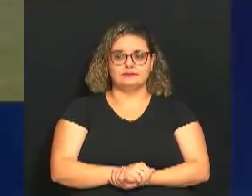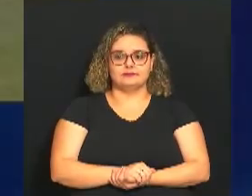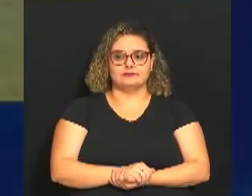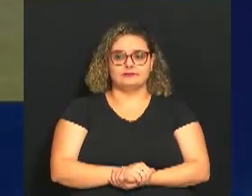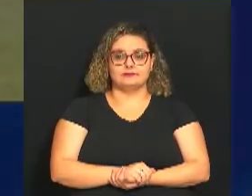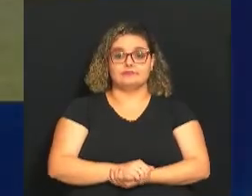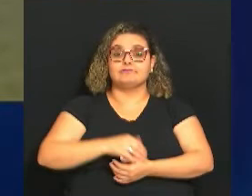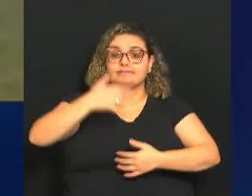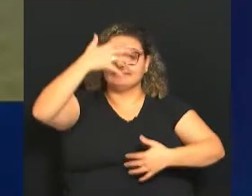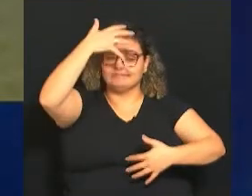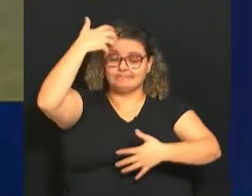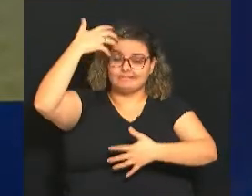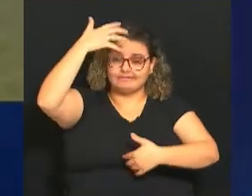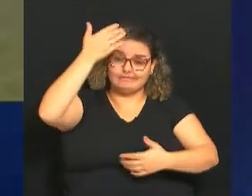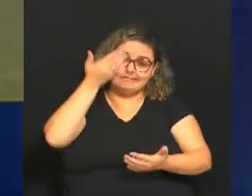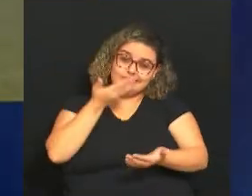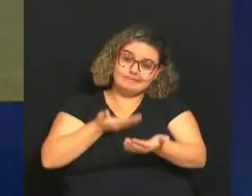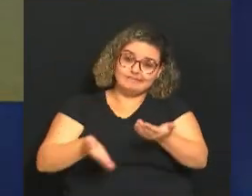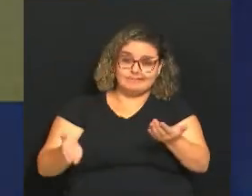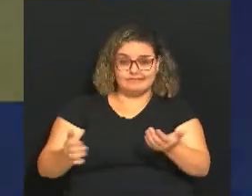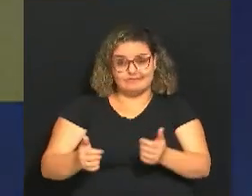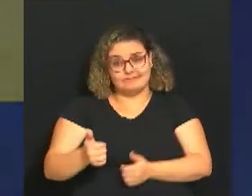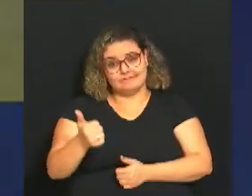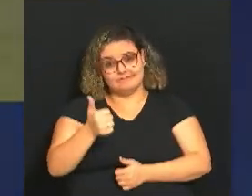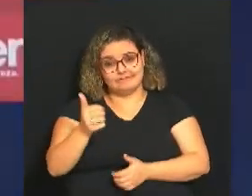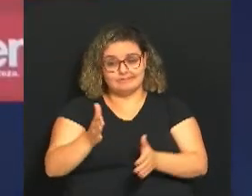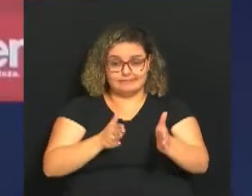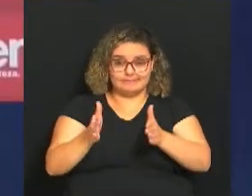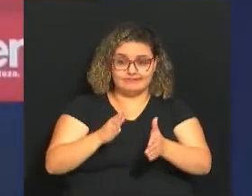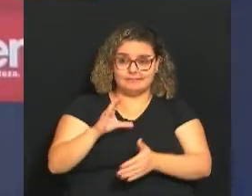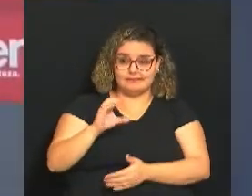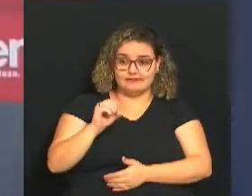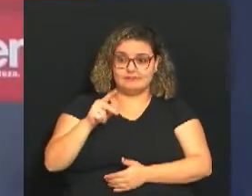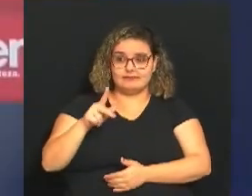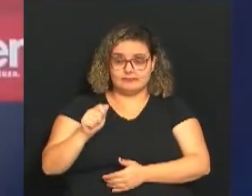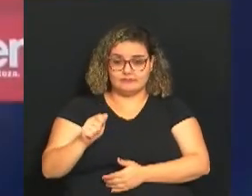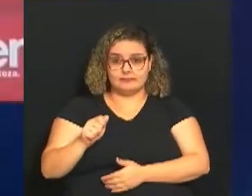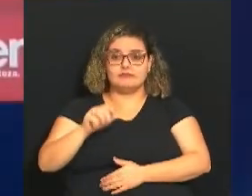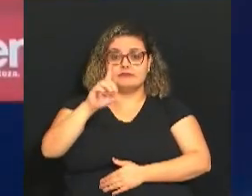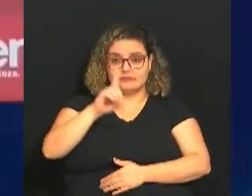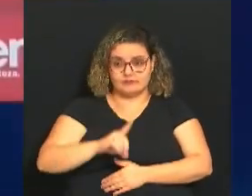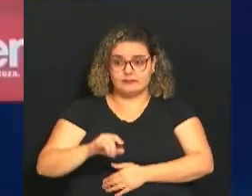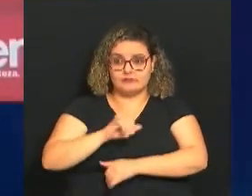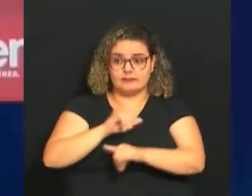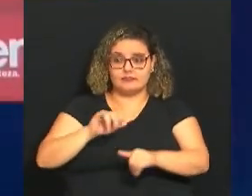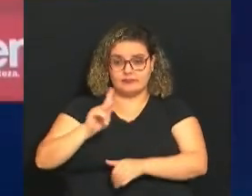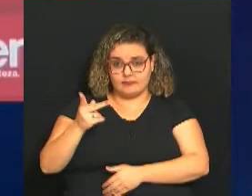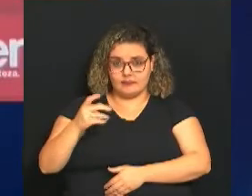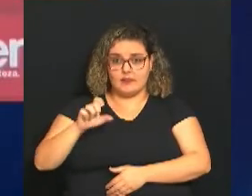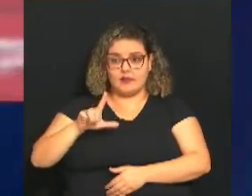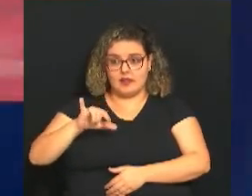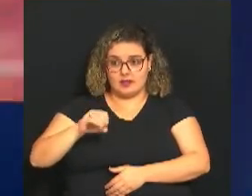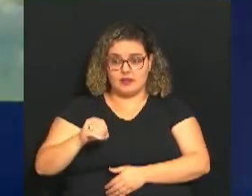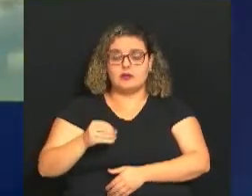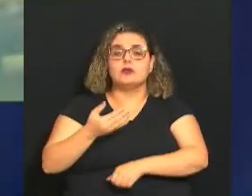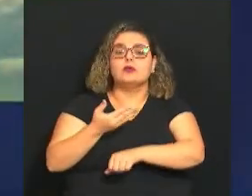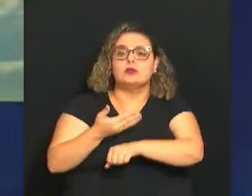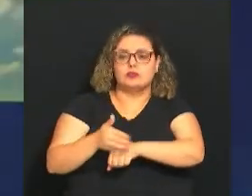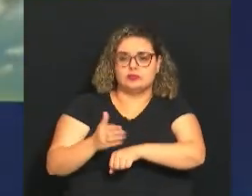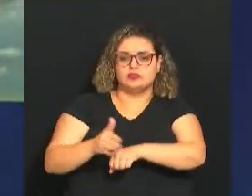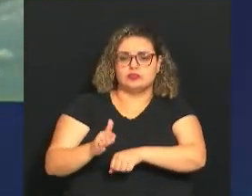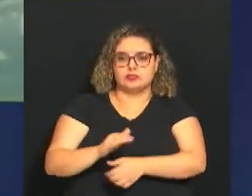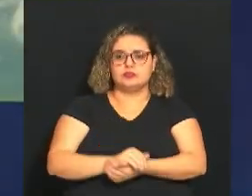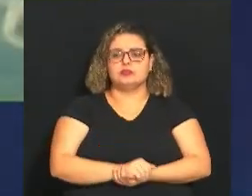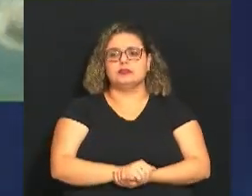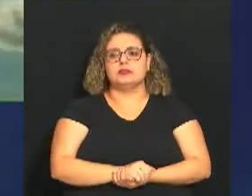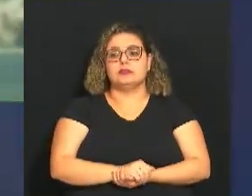Ponte Preta é eliminada na primeira fase da Copa do Brasil e diretoria anuncia Hélio dos Anjos como treinador. Tem